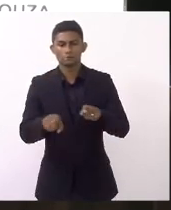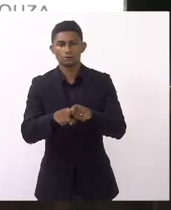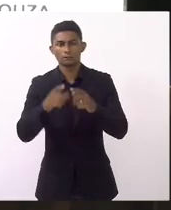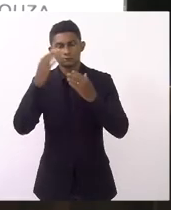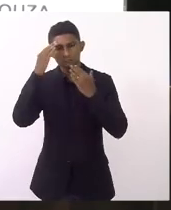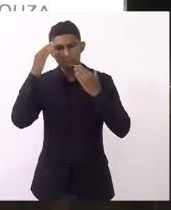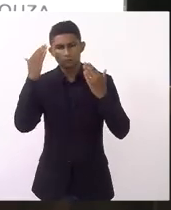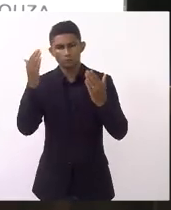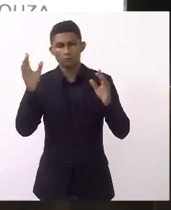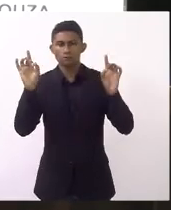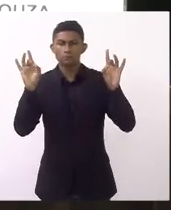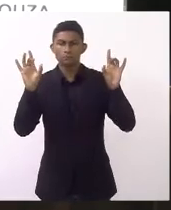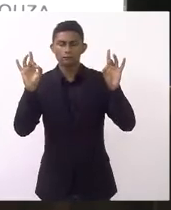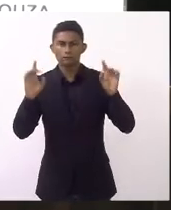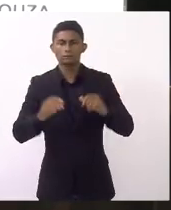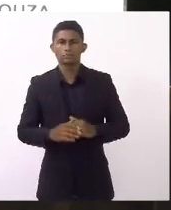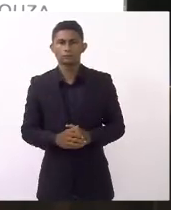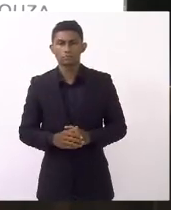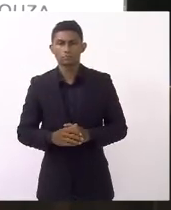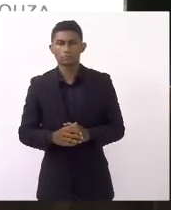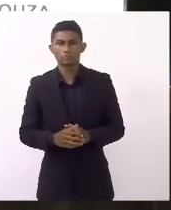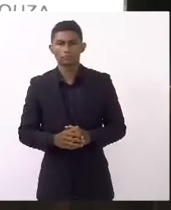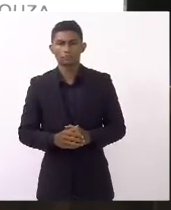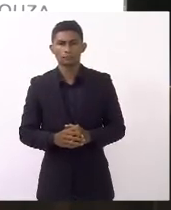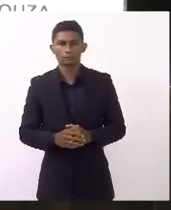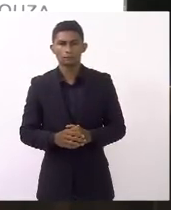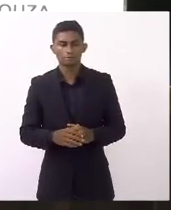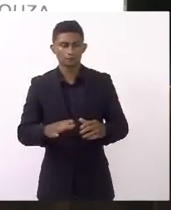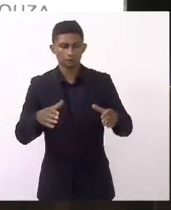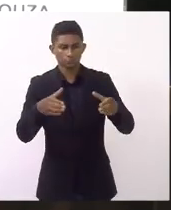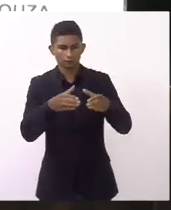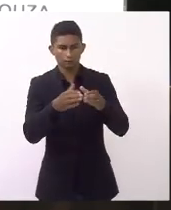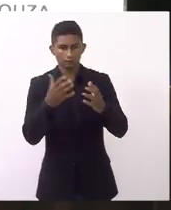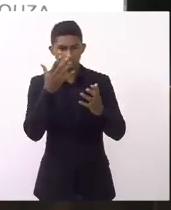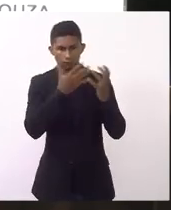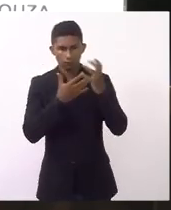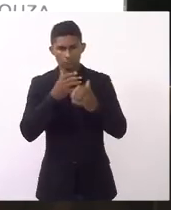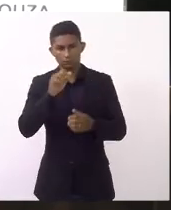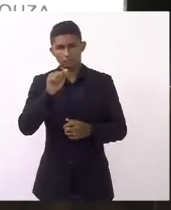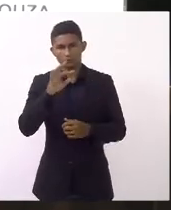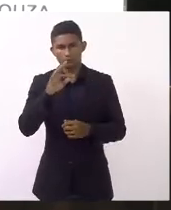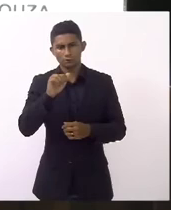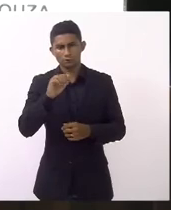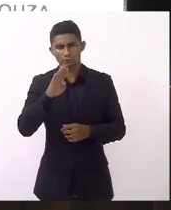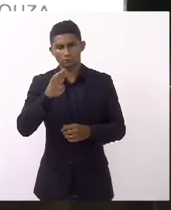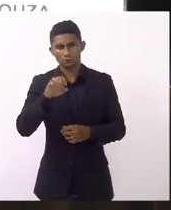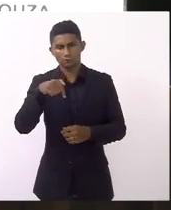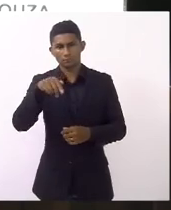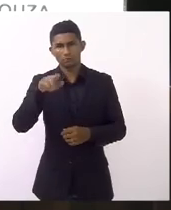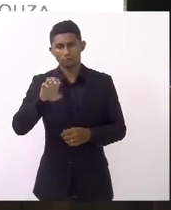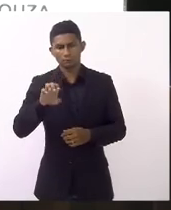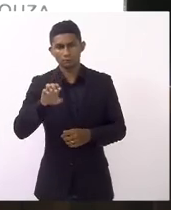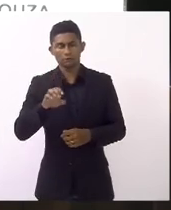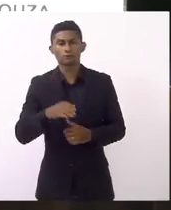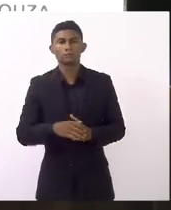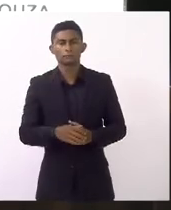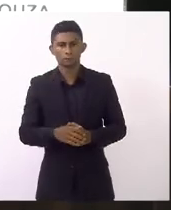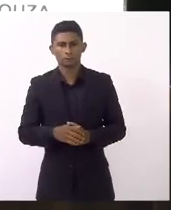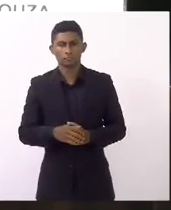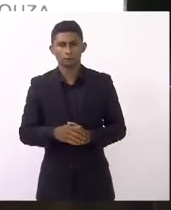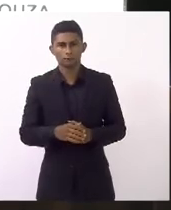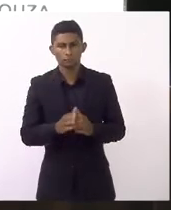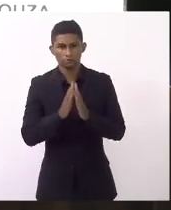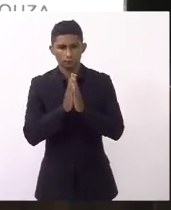agradecer em especial é a orquestra de atabaques a Lab a Fun Fun que